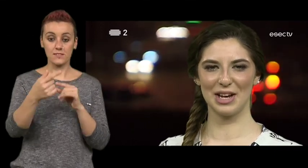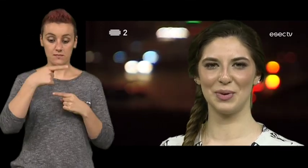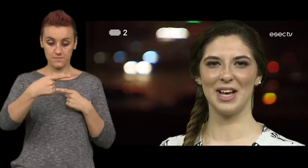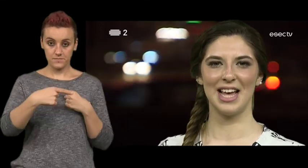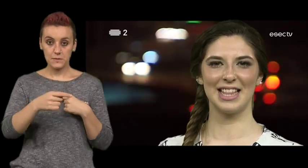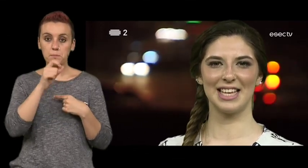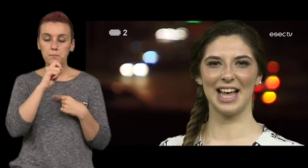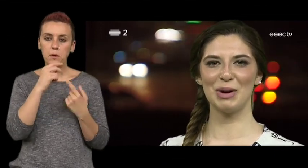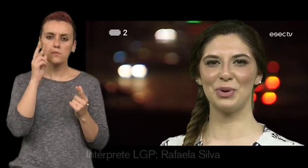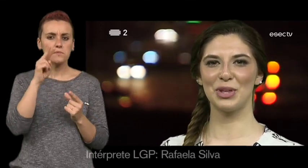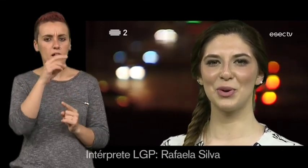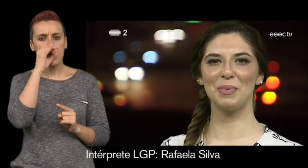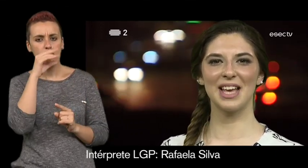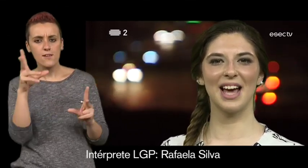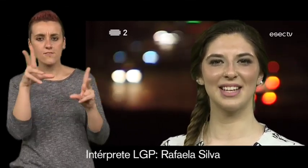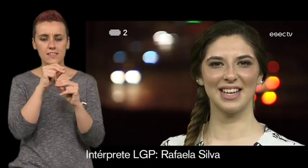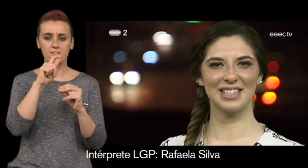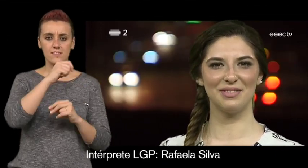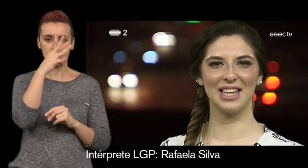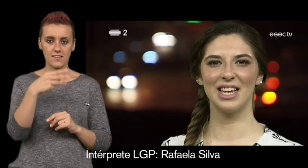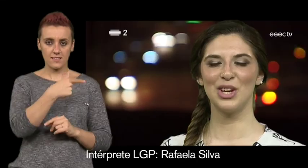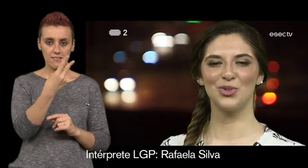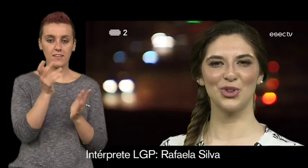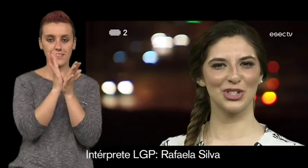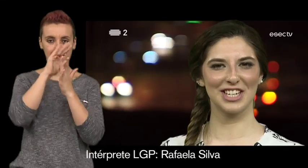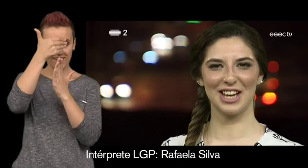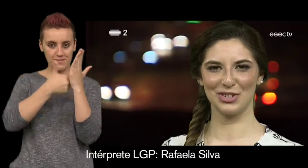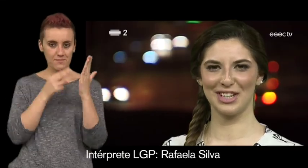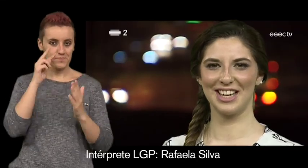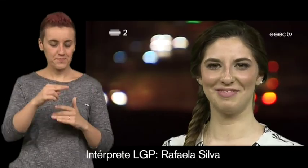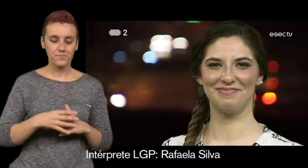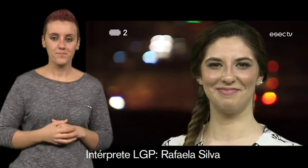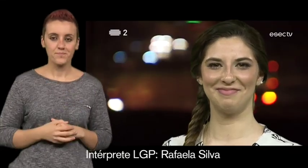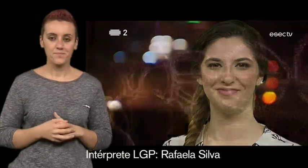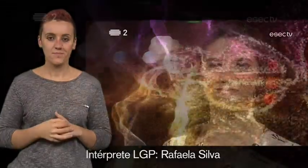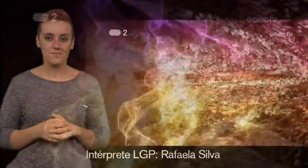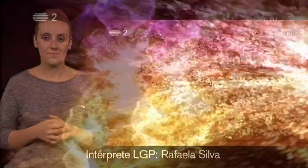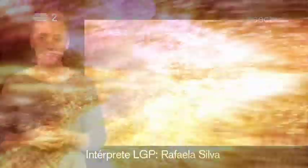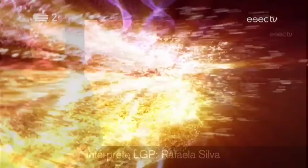edição. Até lá, podem acompanhar a ExecTV nos nossos canais online.